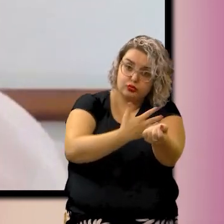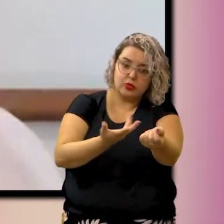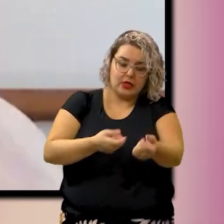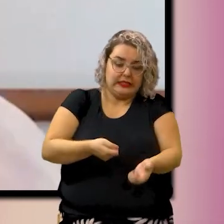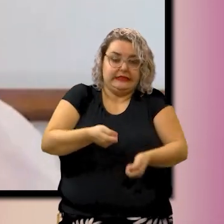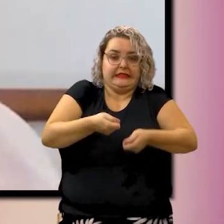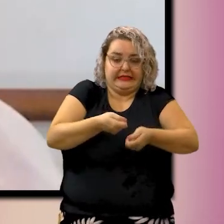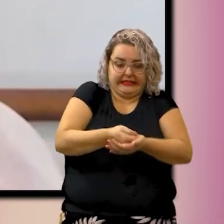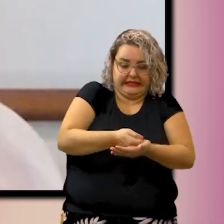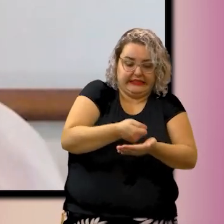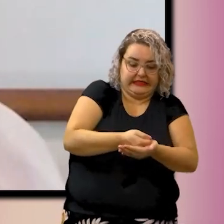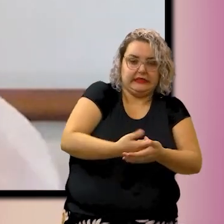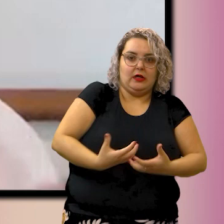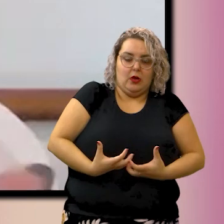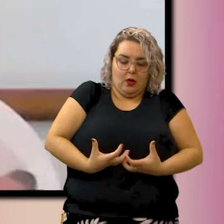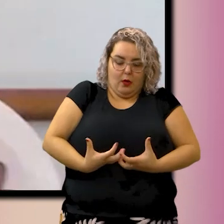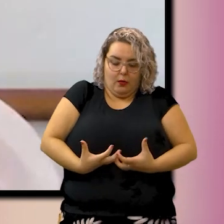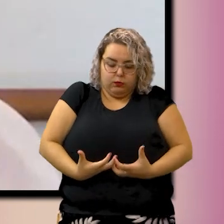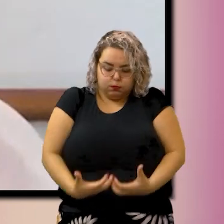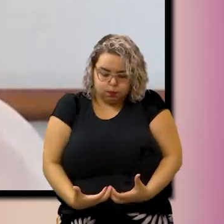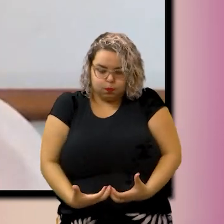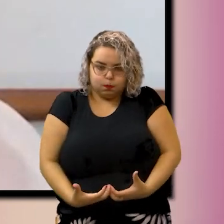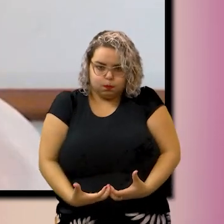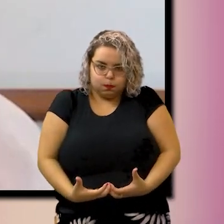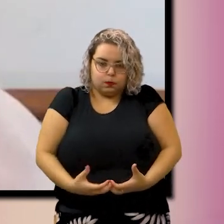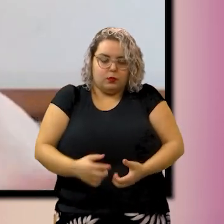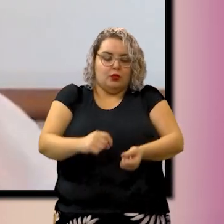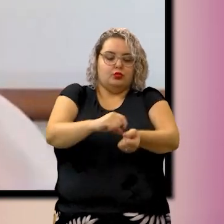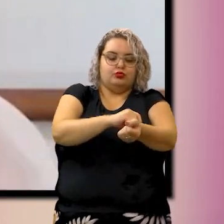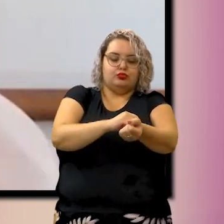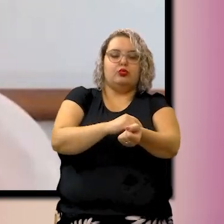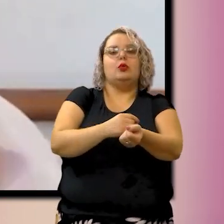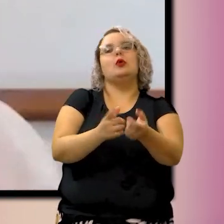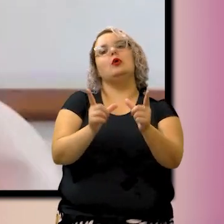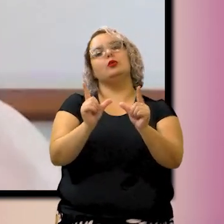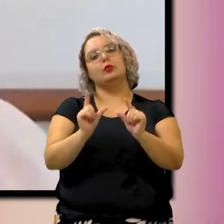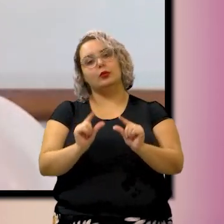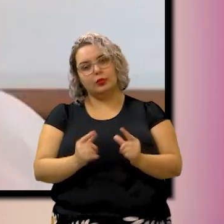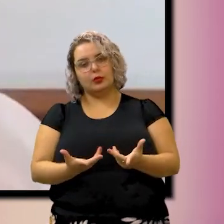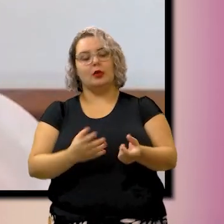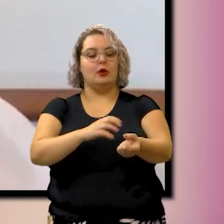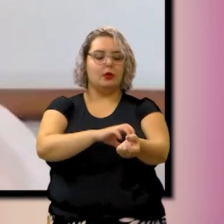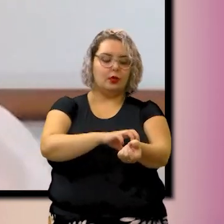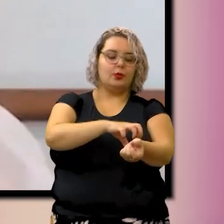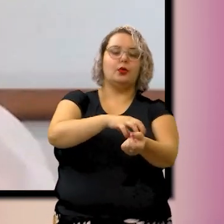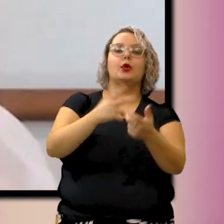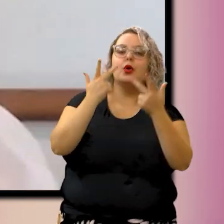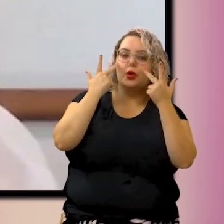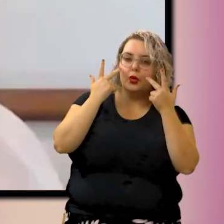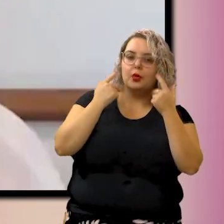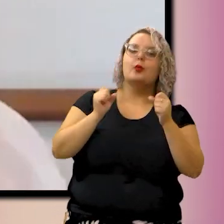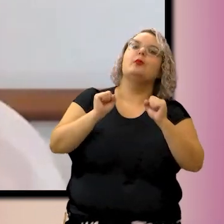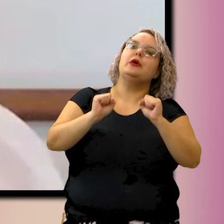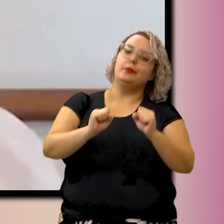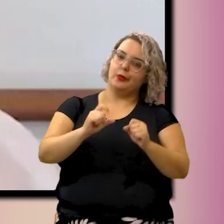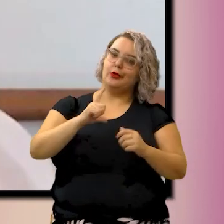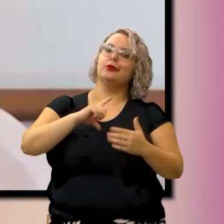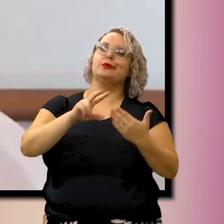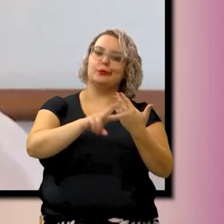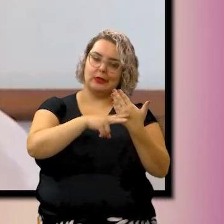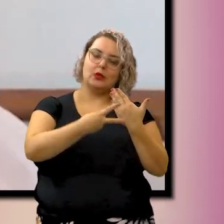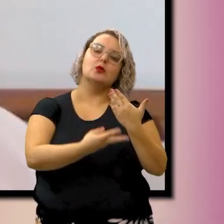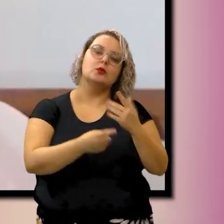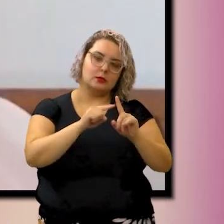a pressão ali das veias da barriga com a saída do bebê. Mas a gente ainda pode herdar algumas coisas da gravidez, sim, não significa